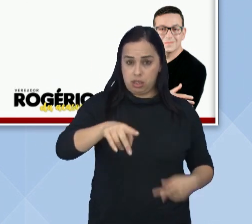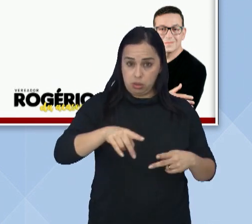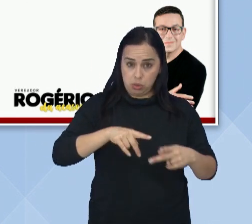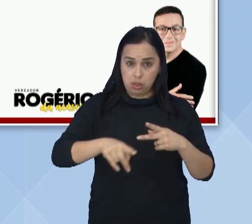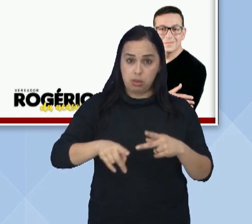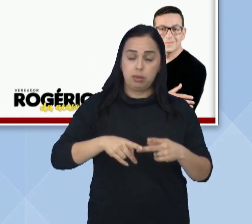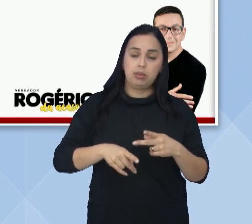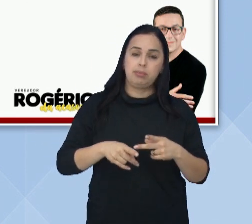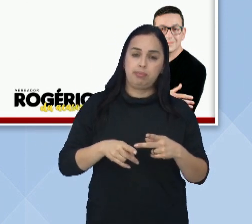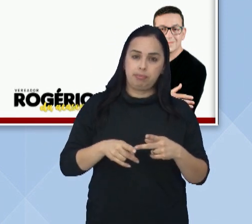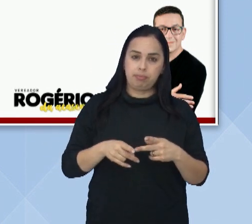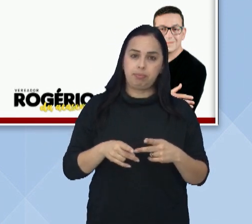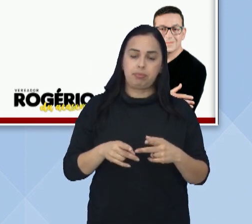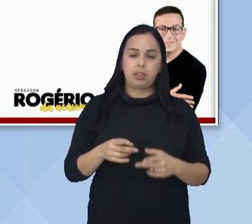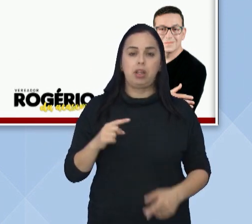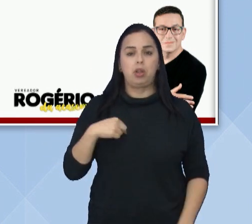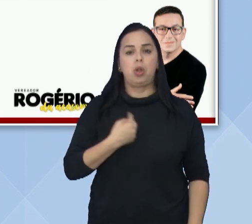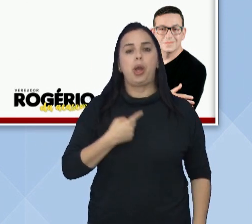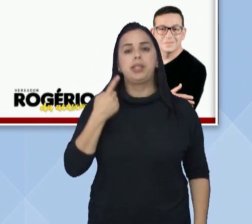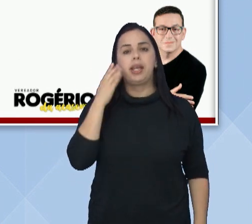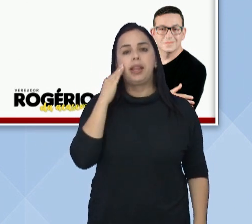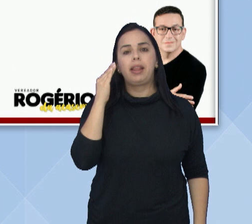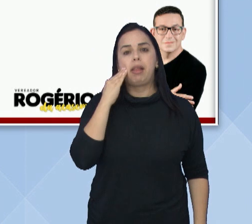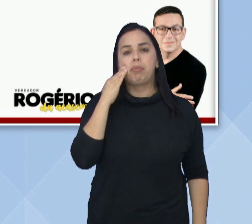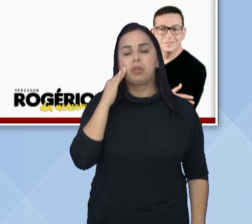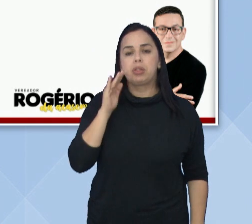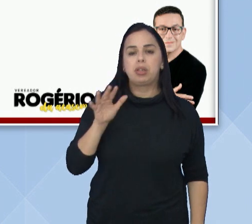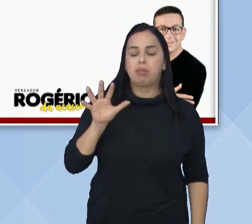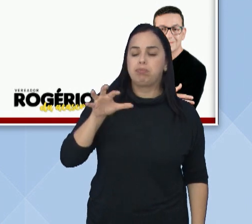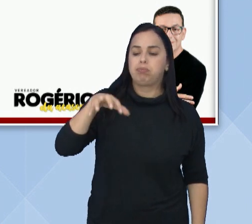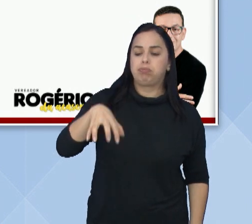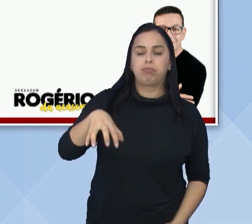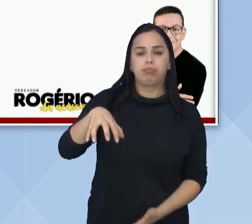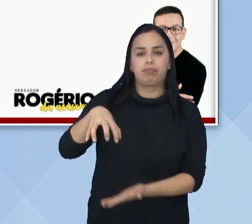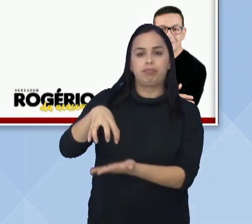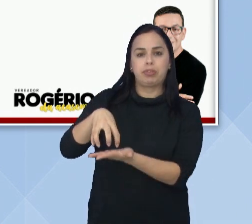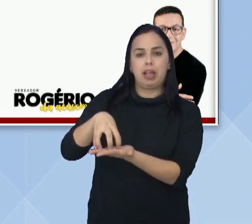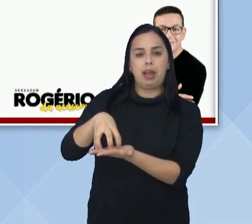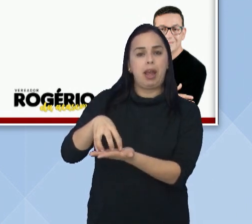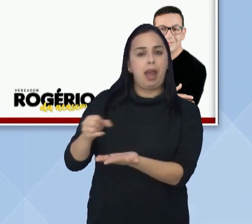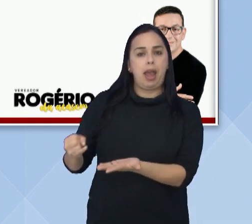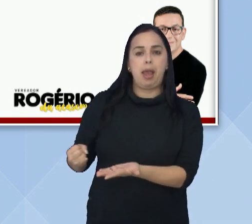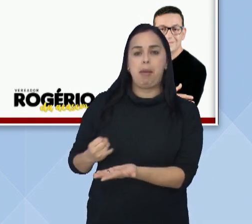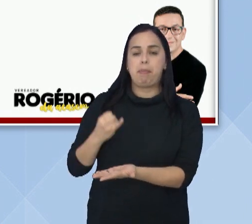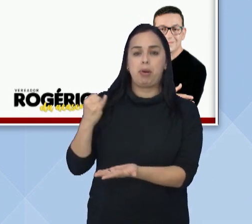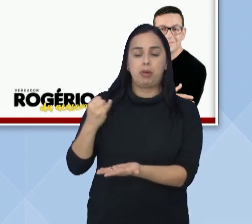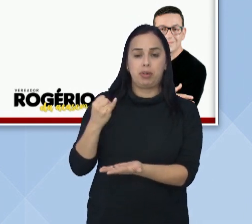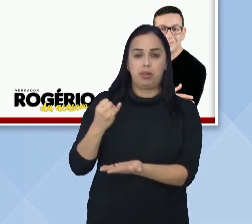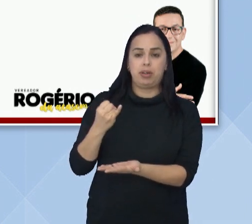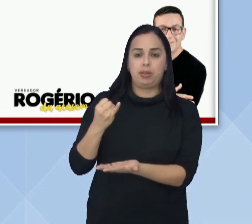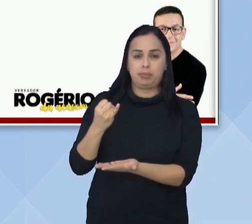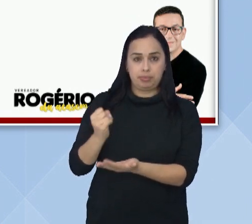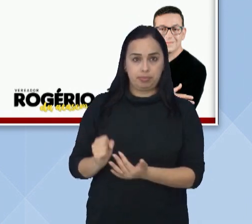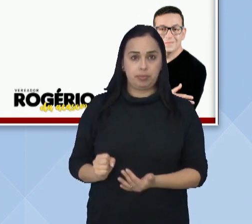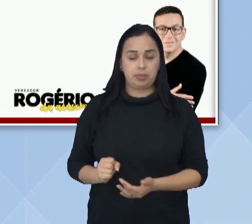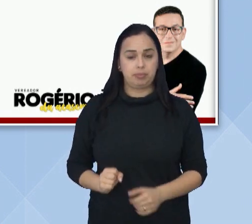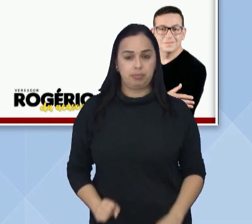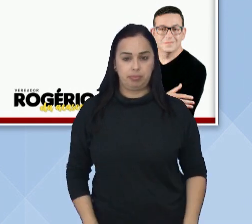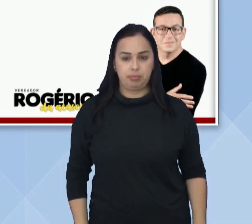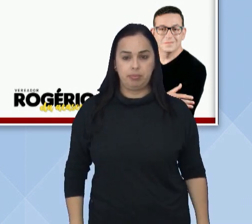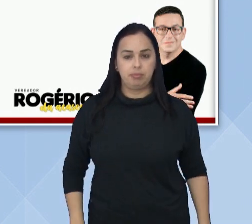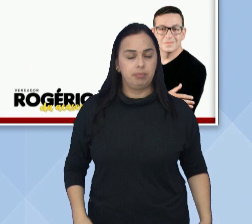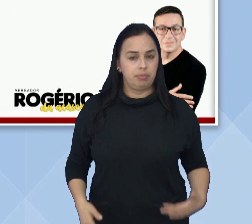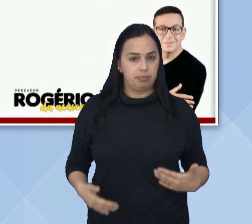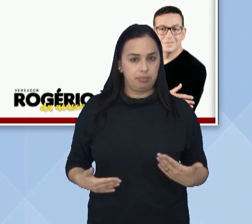Campos, entendemos a importância da declaração de utilidade pública,